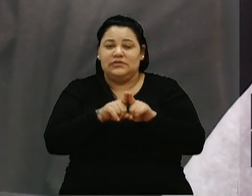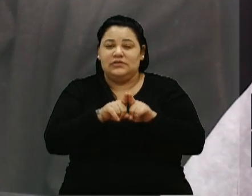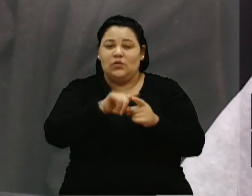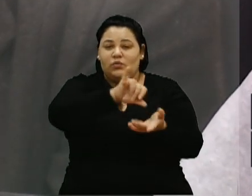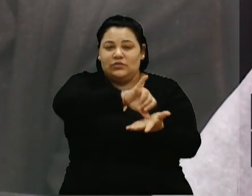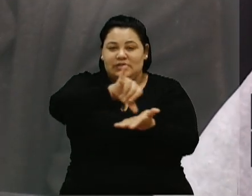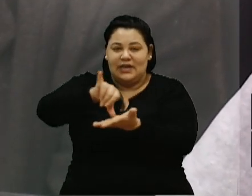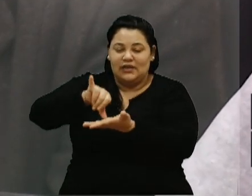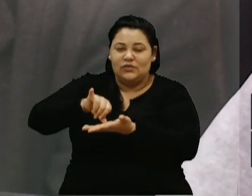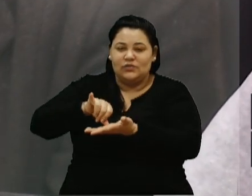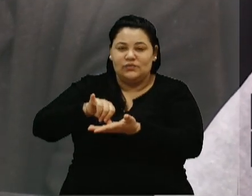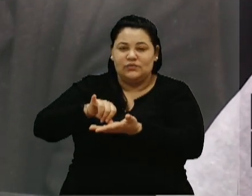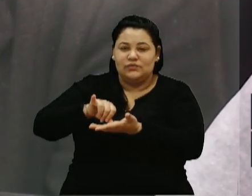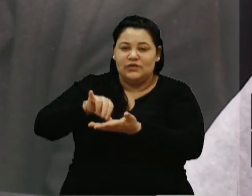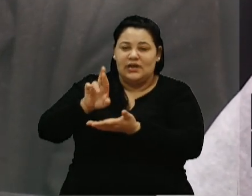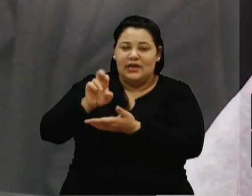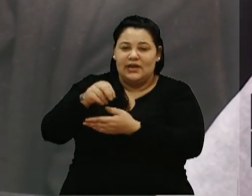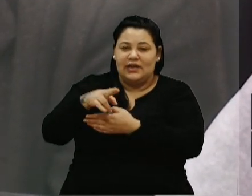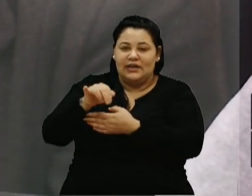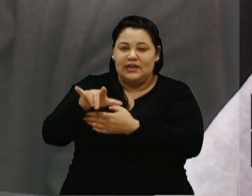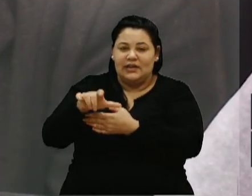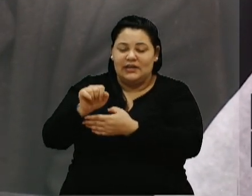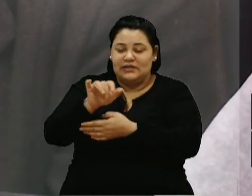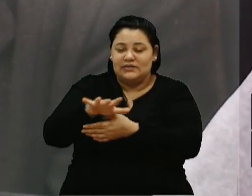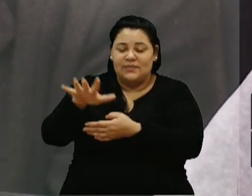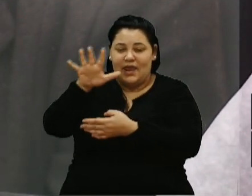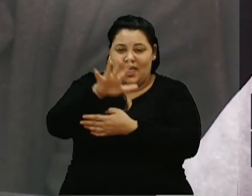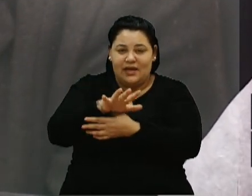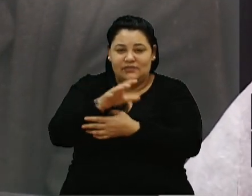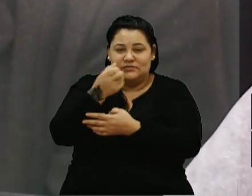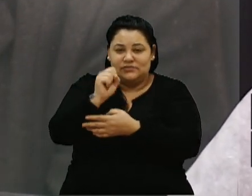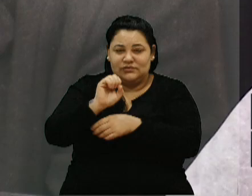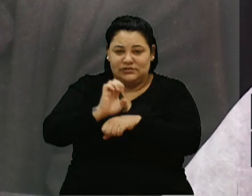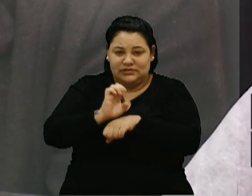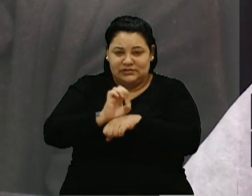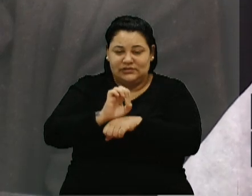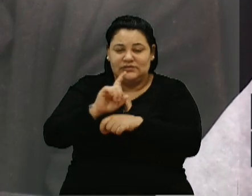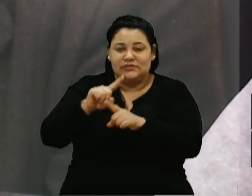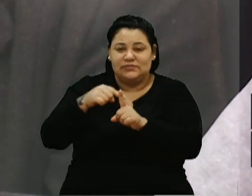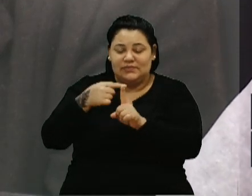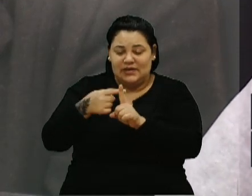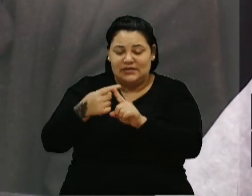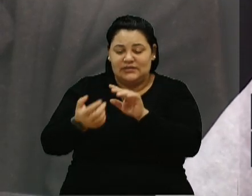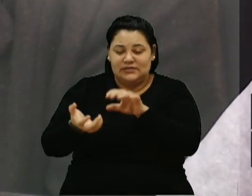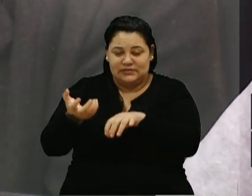aí por esses 8 estados e mais o Distrito Federal,